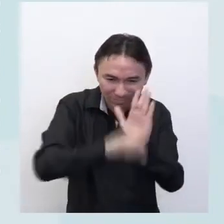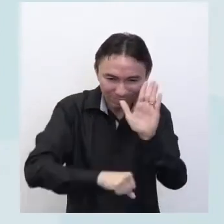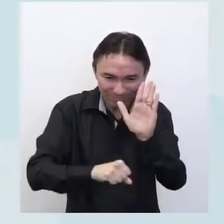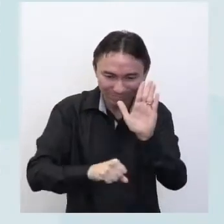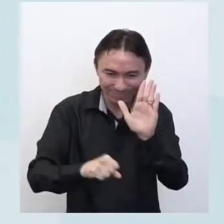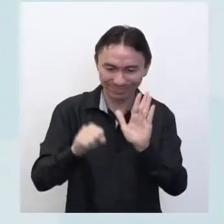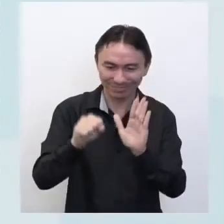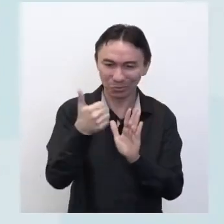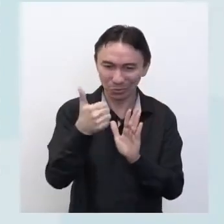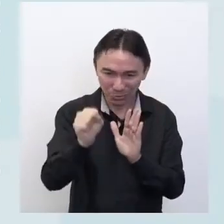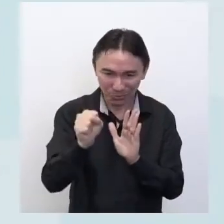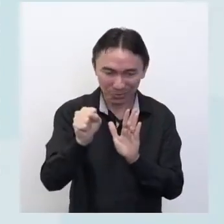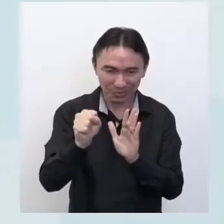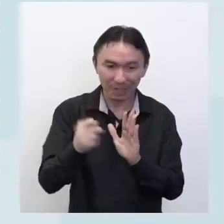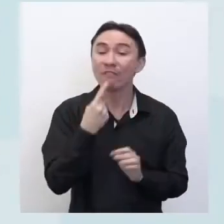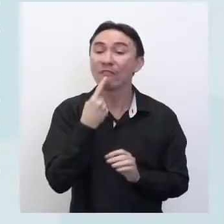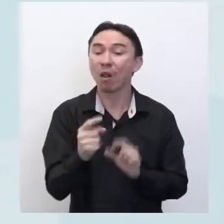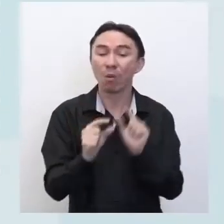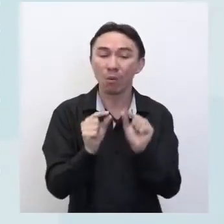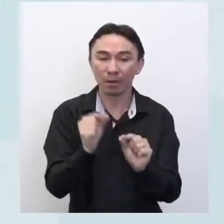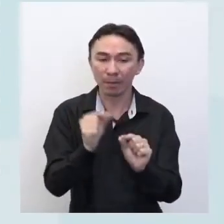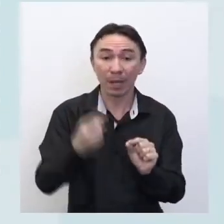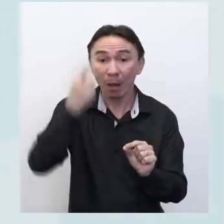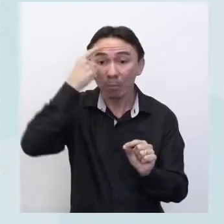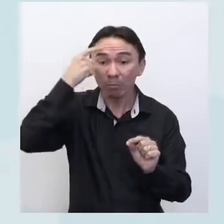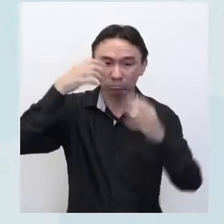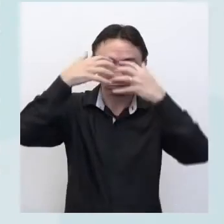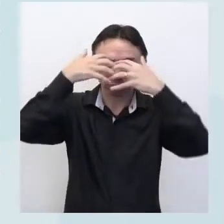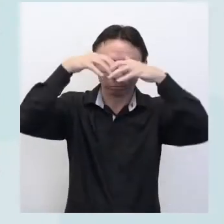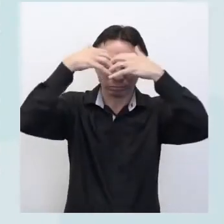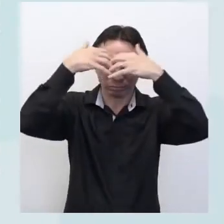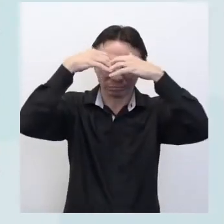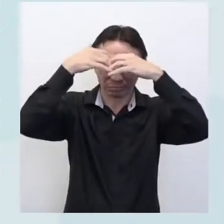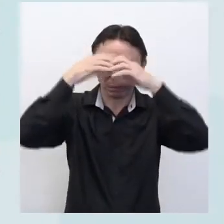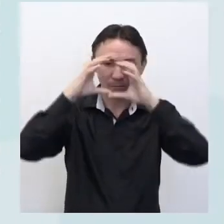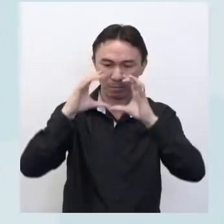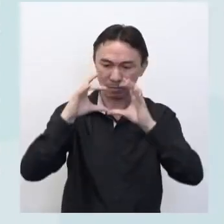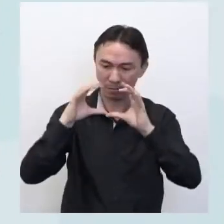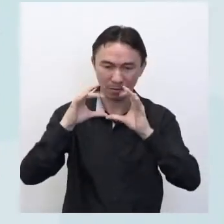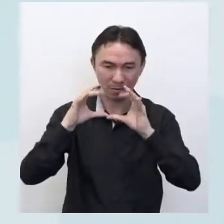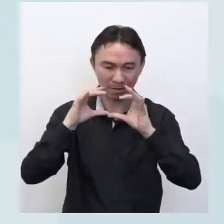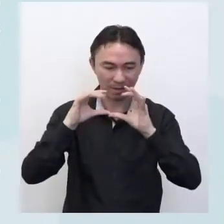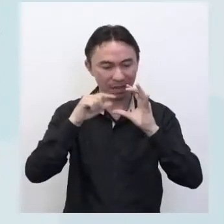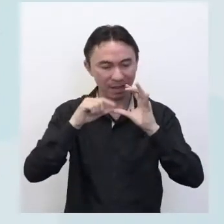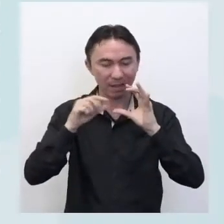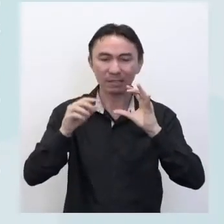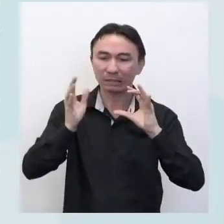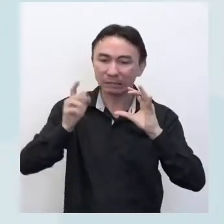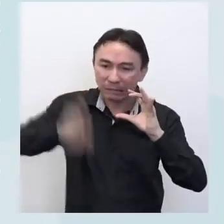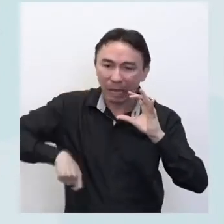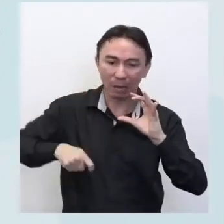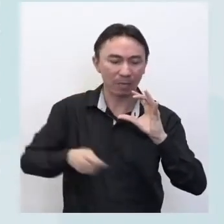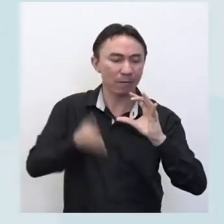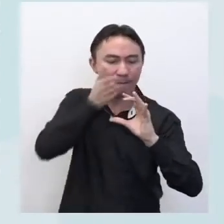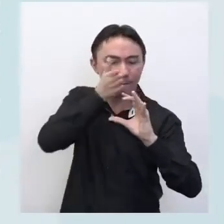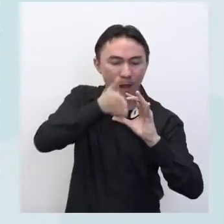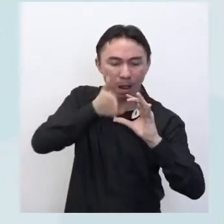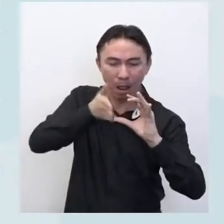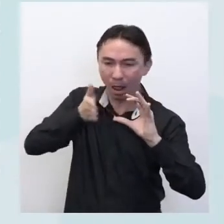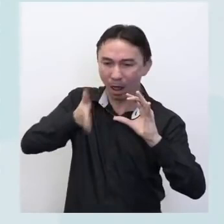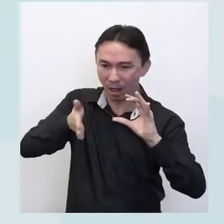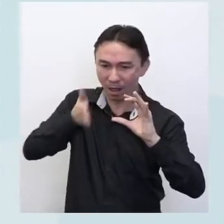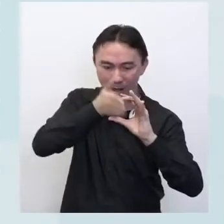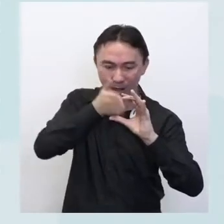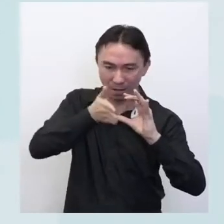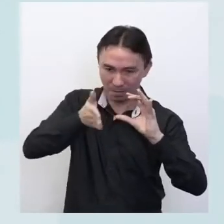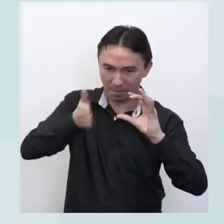bom, o cérebro humano, ele pode ser dividido assim em seções, digamos assim, em módulos,